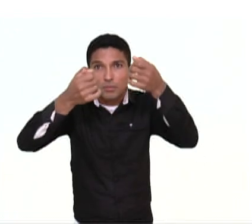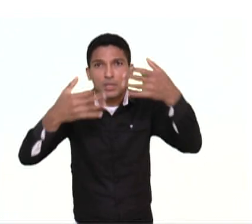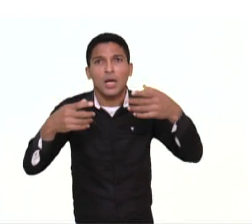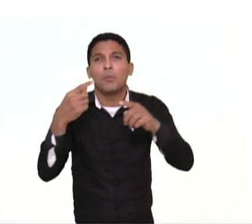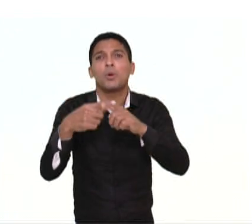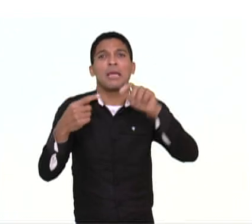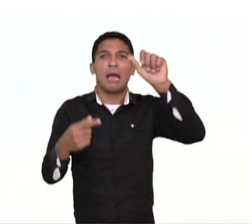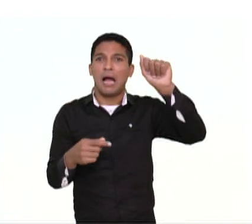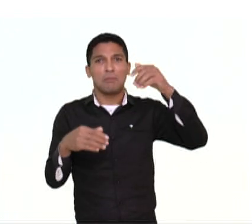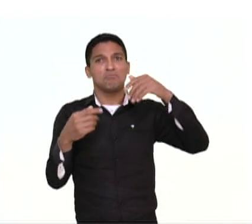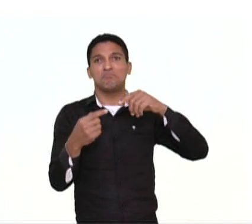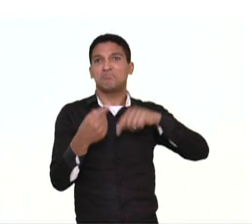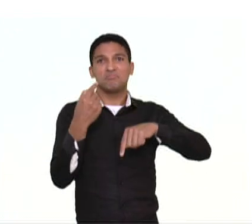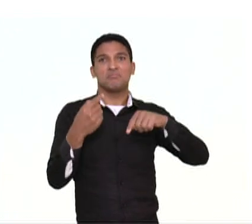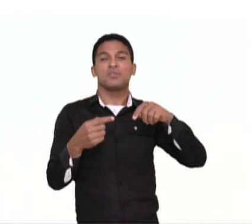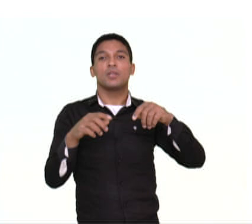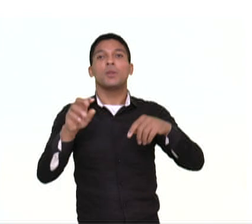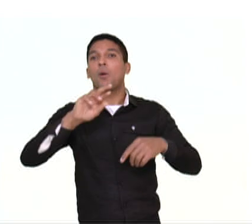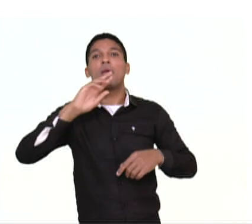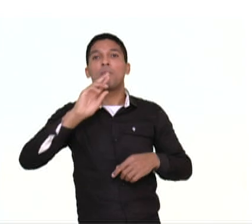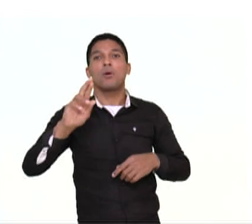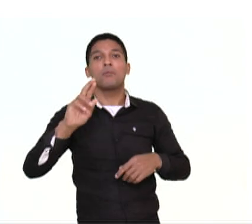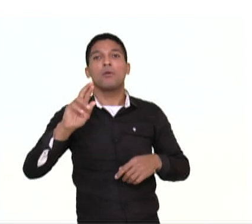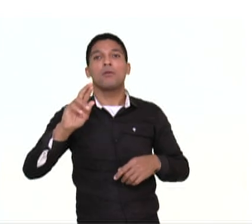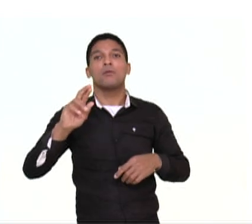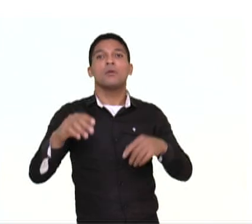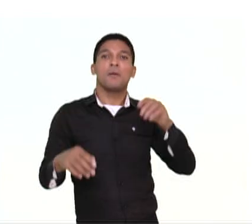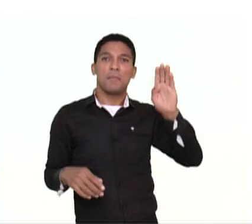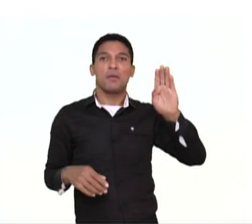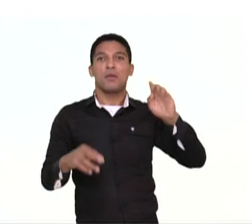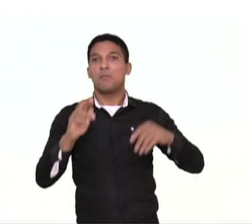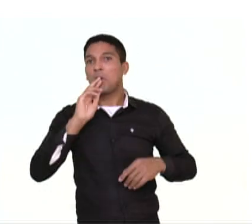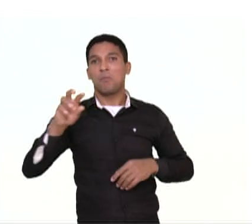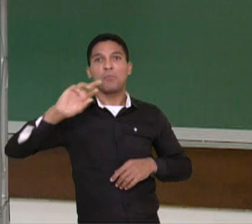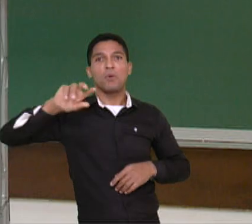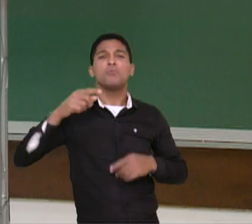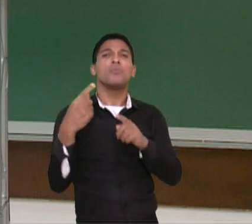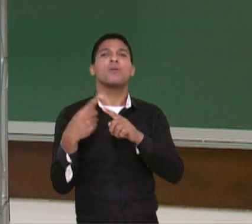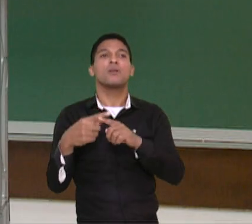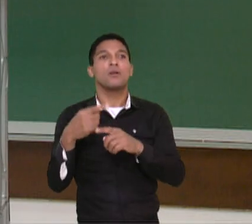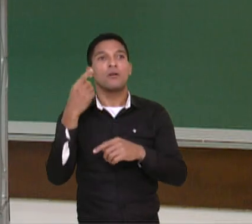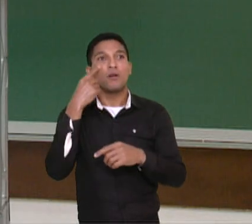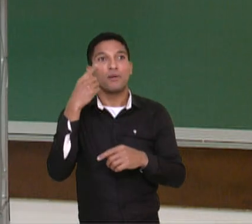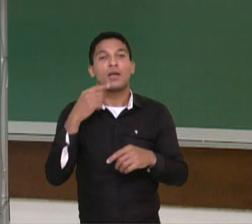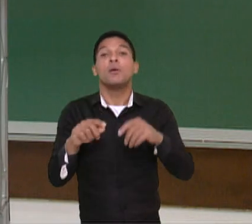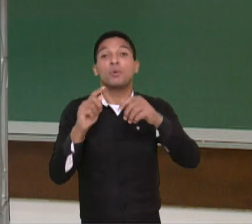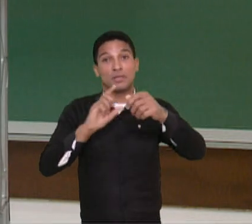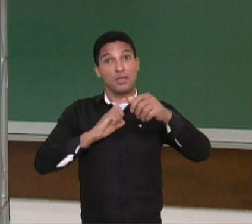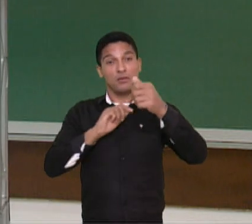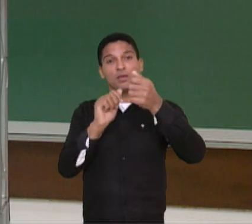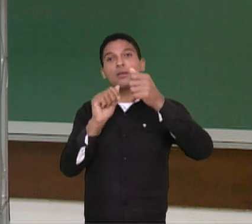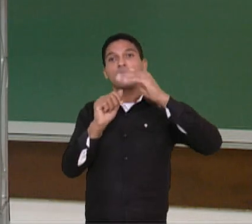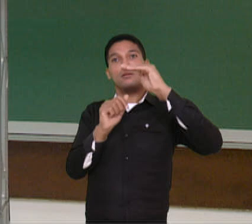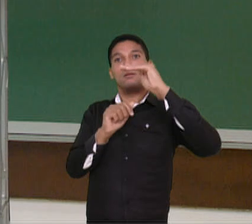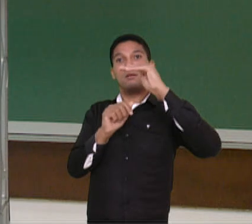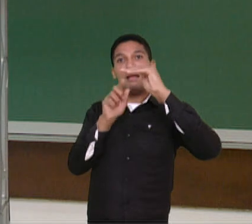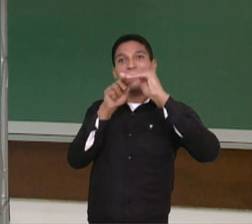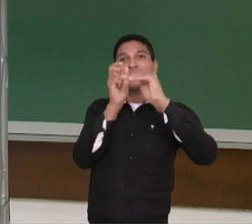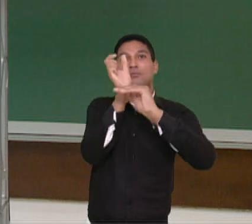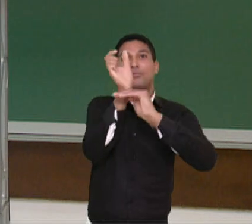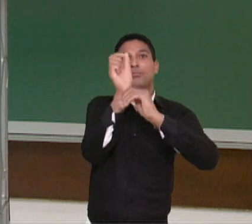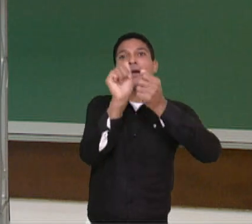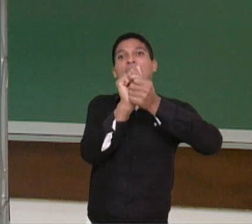não é a A, nem a B e nem a D. Pessoal, nesse caso, quando o adjetivo aparece depois dos substantivos a que